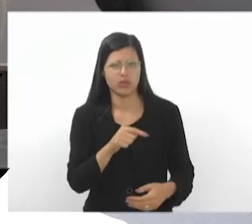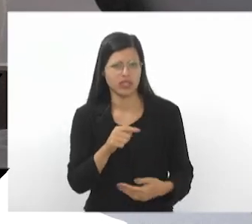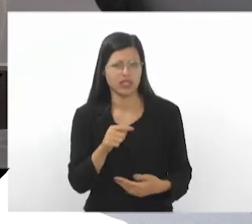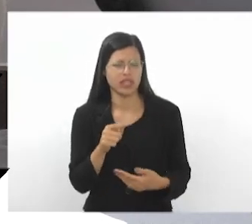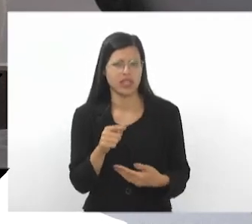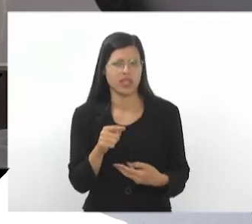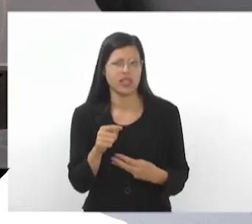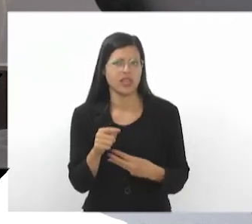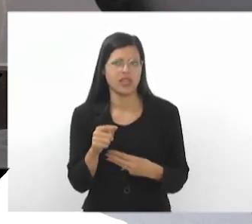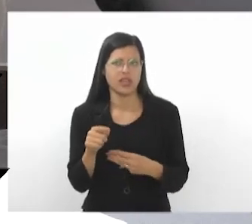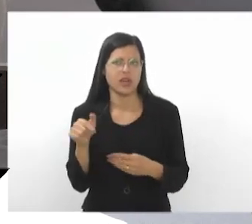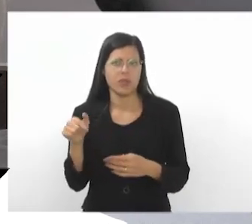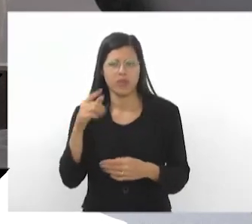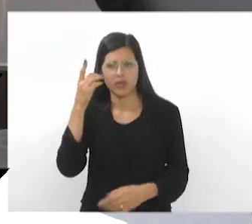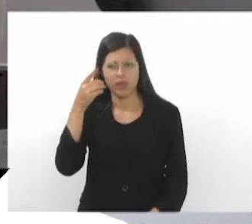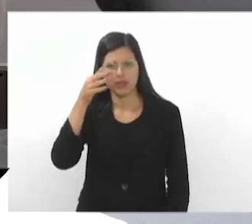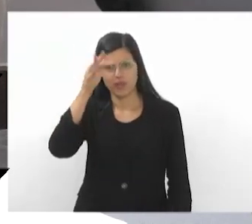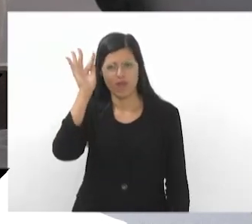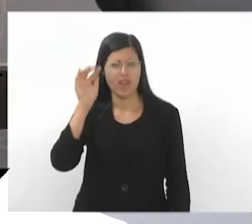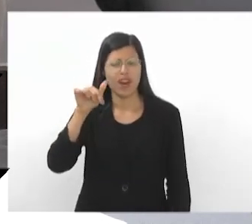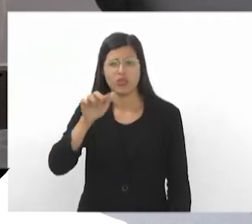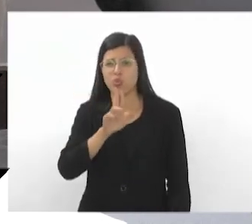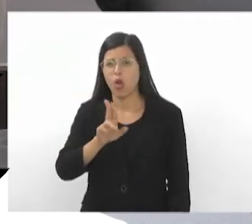Ora também, de vez em quando.